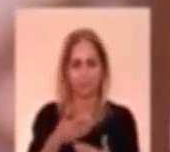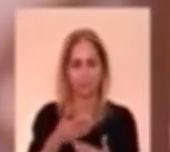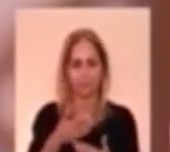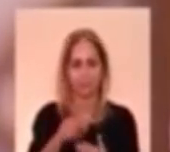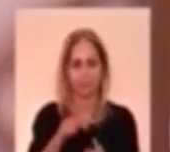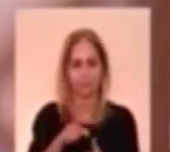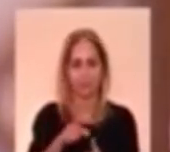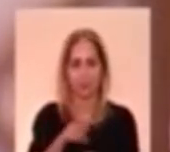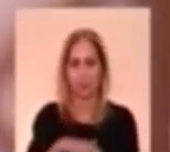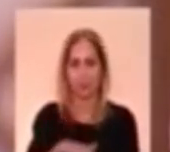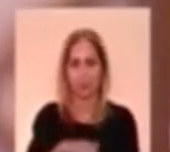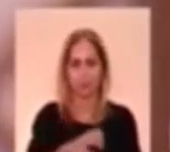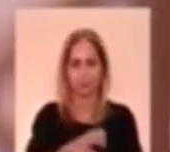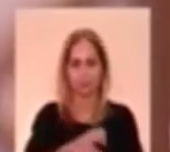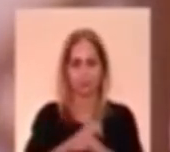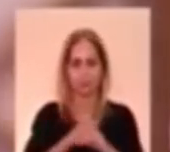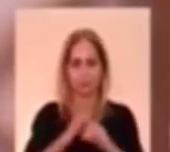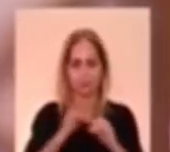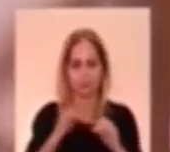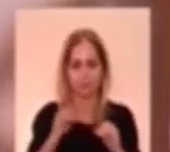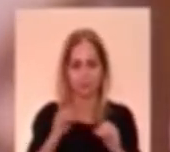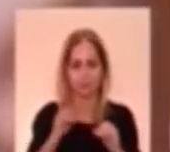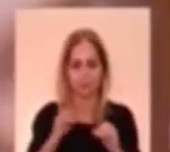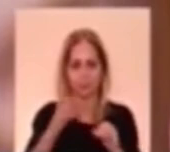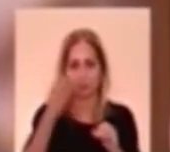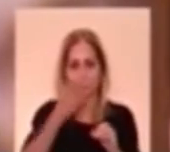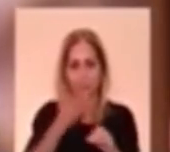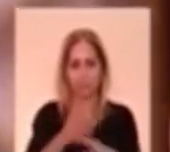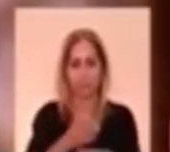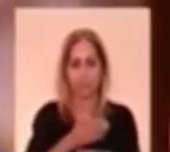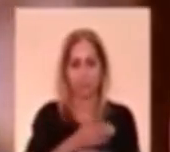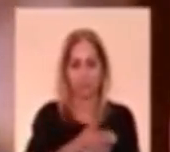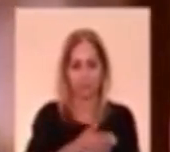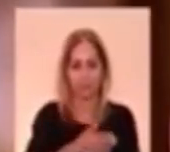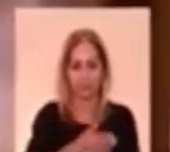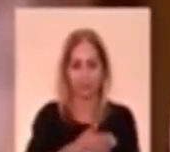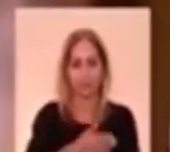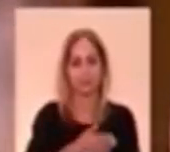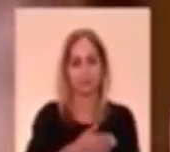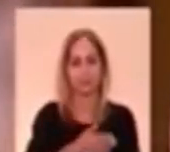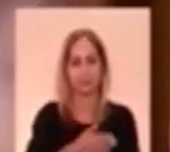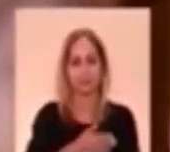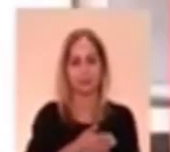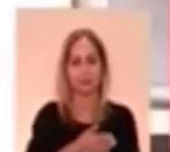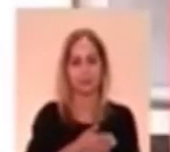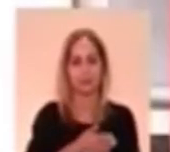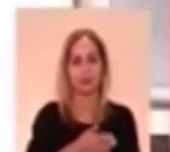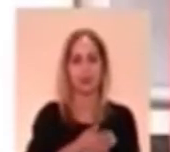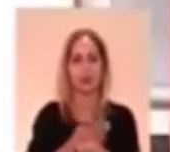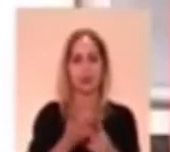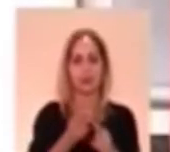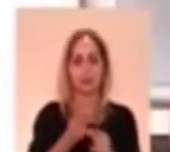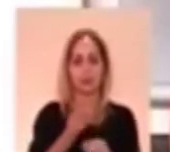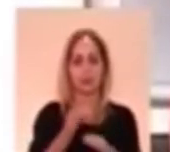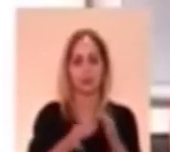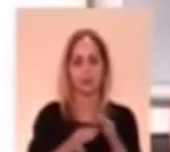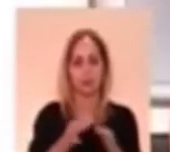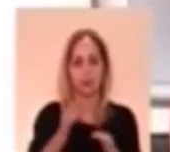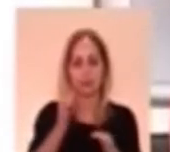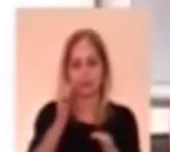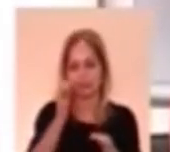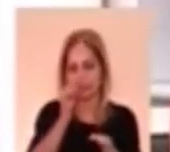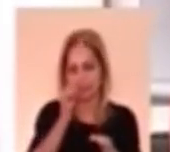completamente inocente, que ele na véspera foi absolvido também no Tribunal de Santarém,